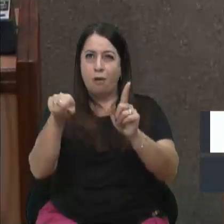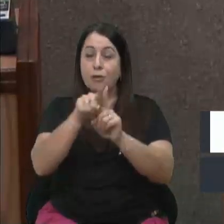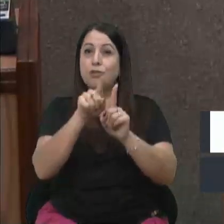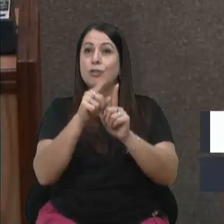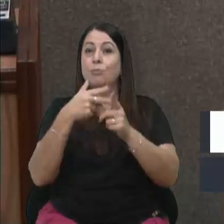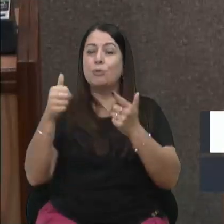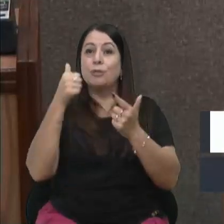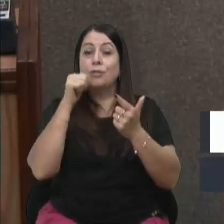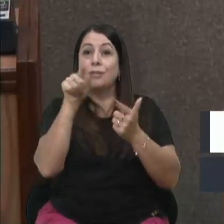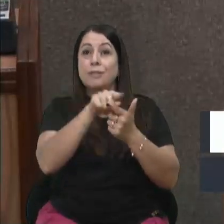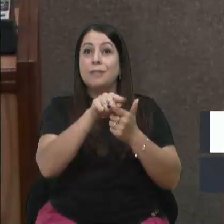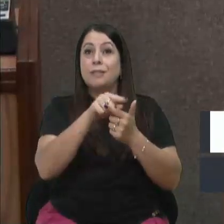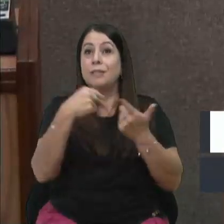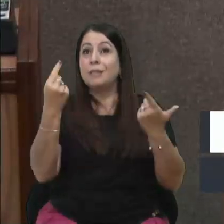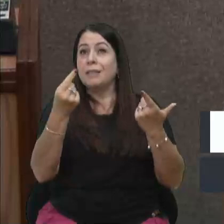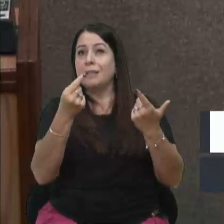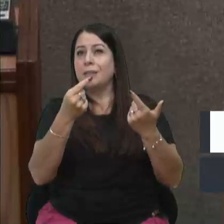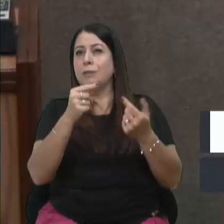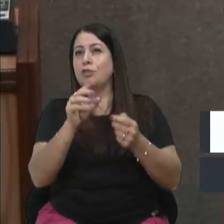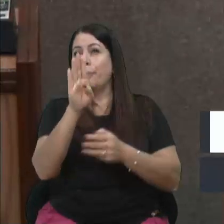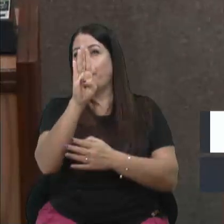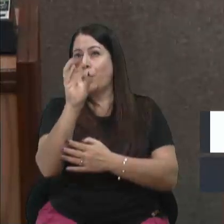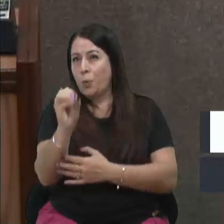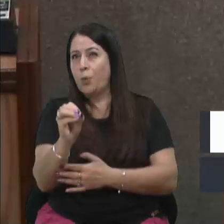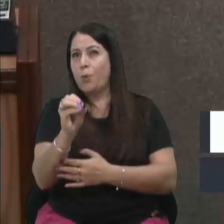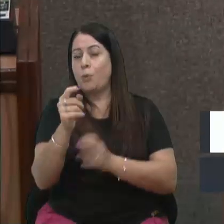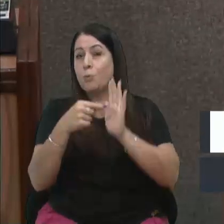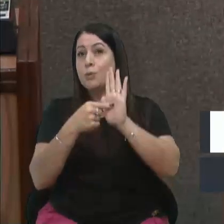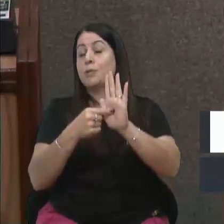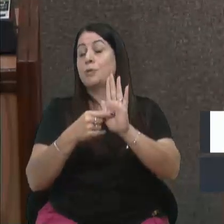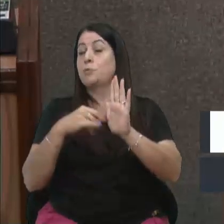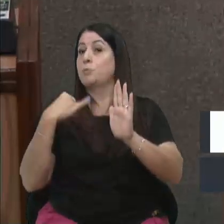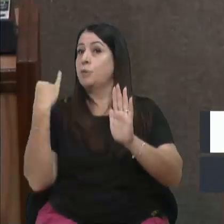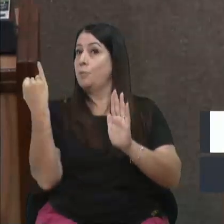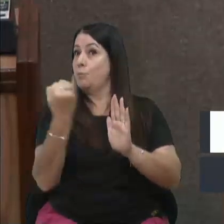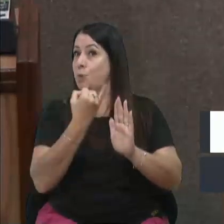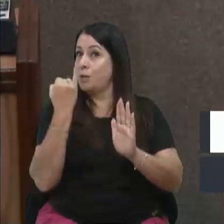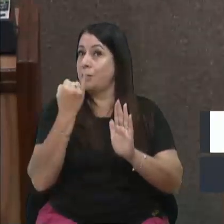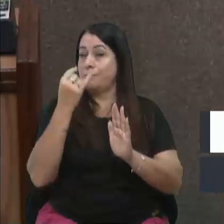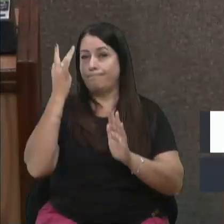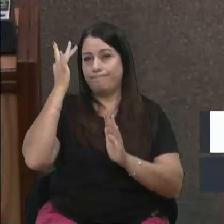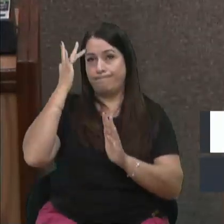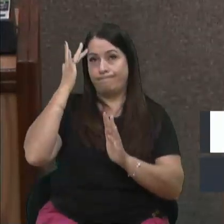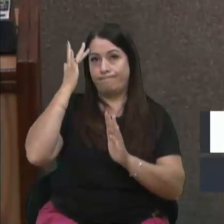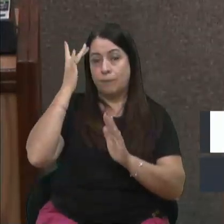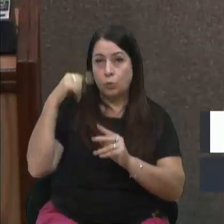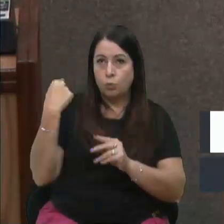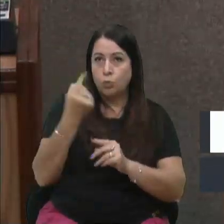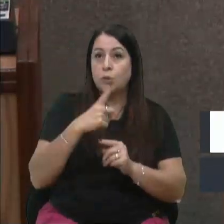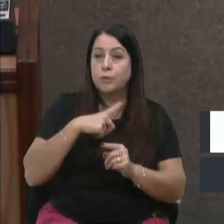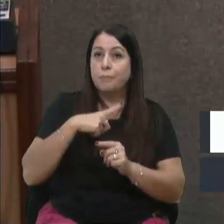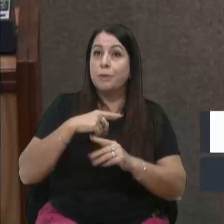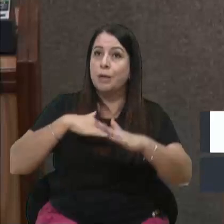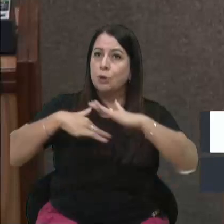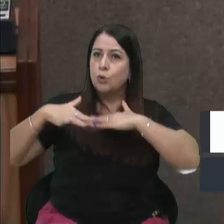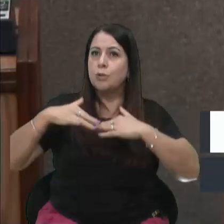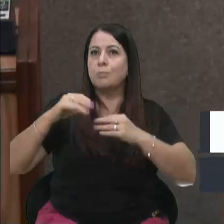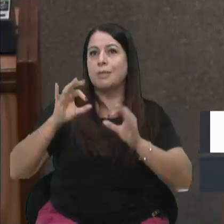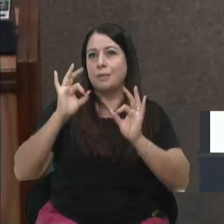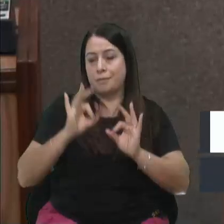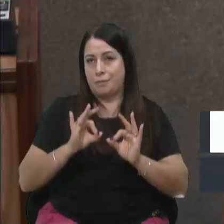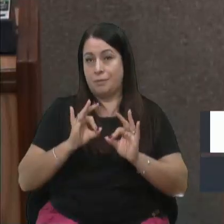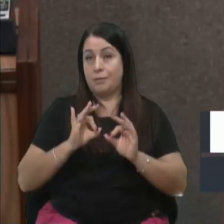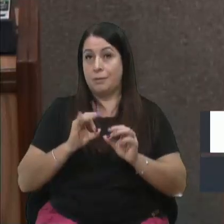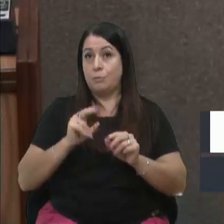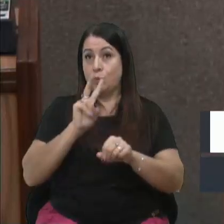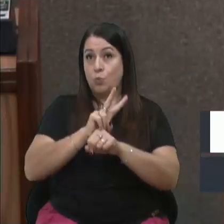boletins de ocorrência, né, ressaltando o quanto a gente ainda precisa amadurecer e precisa ter ações mais efetivas, né,